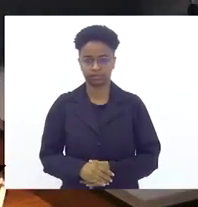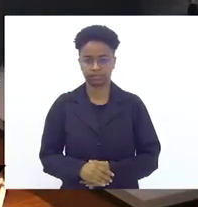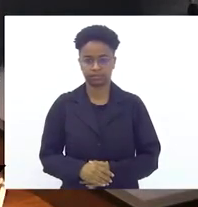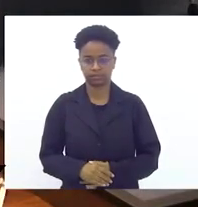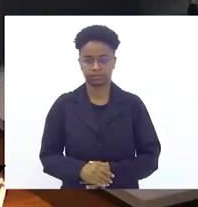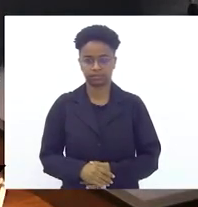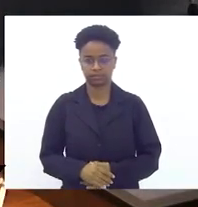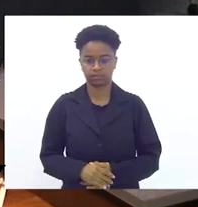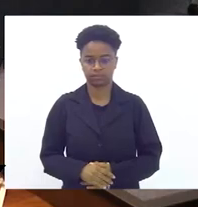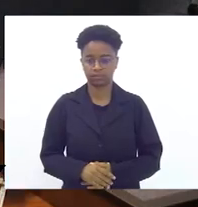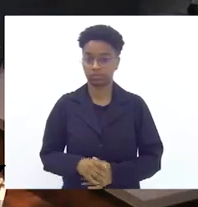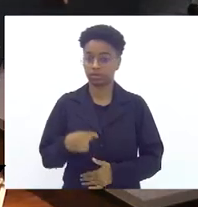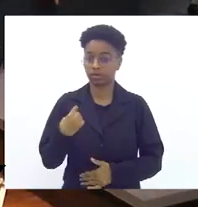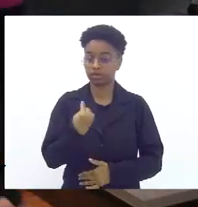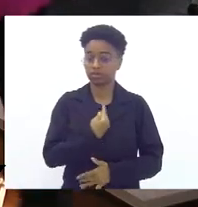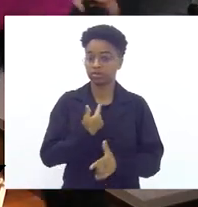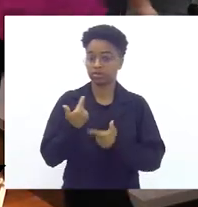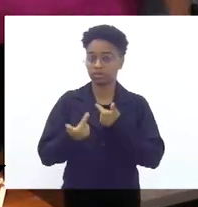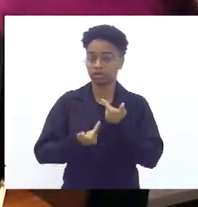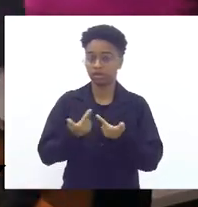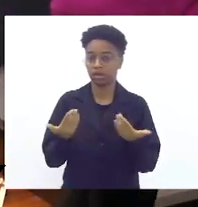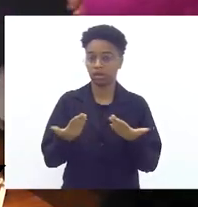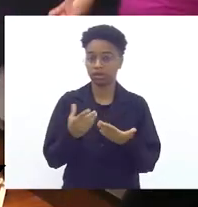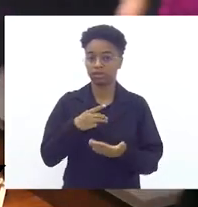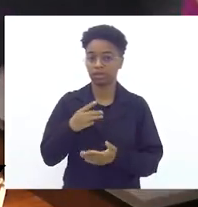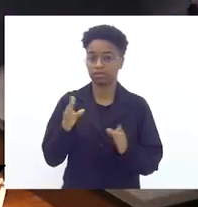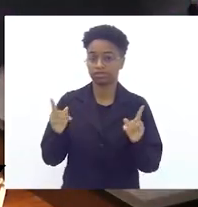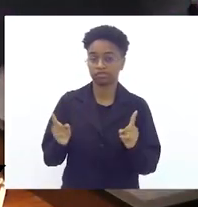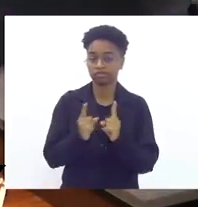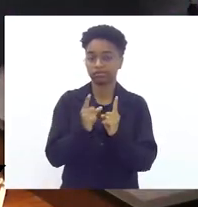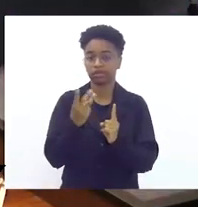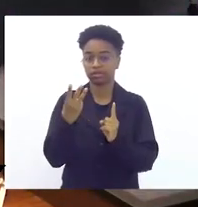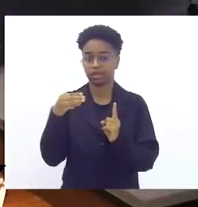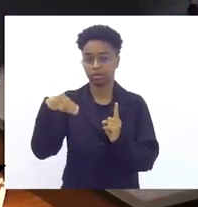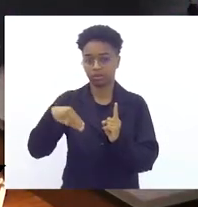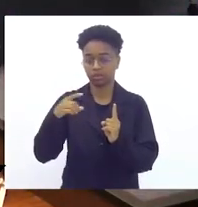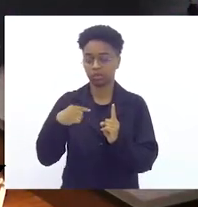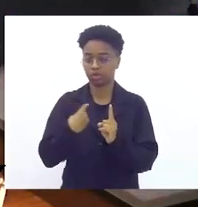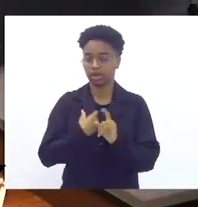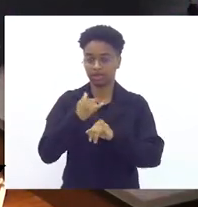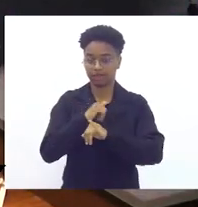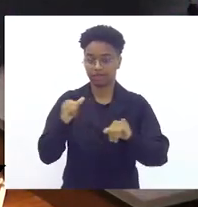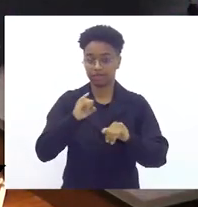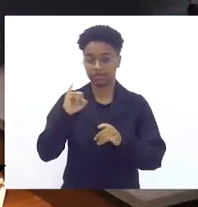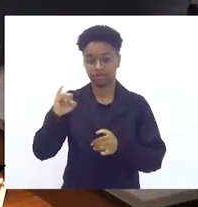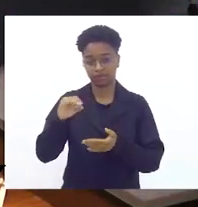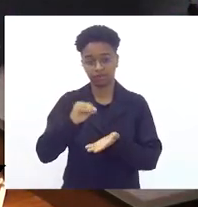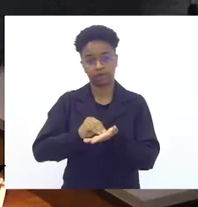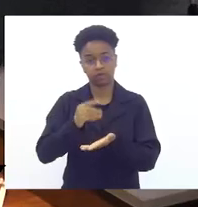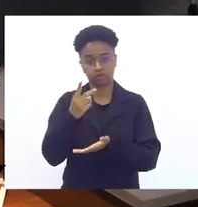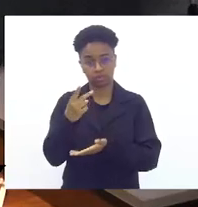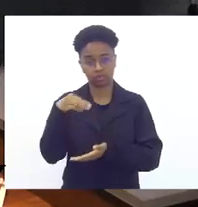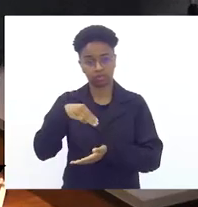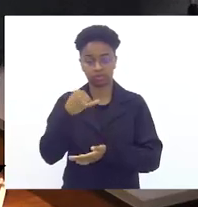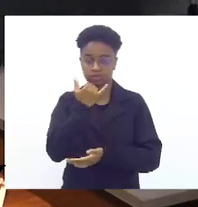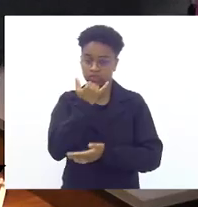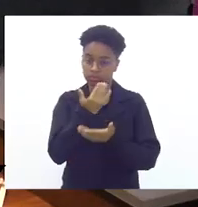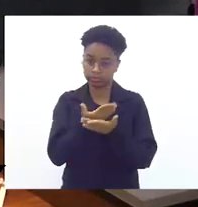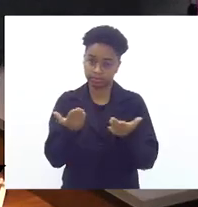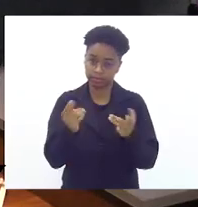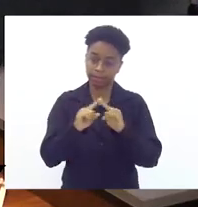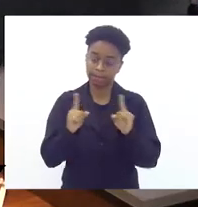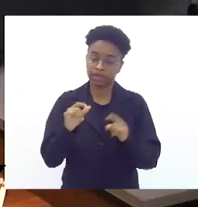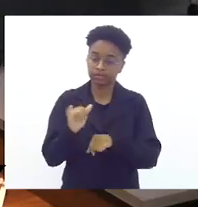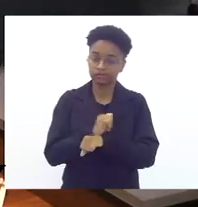a gente está trabalhando agora com três minutos e a gente está avisando em dois pedindo desculpas a todos mas foi a